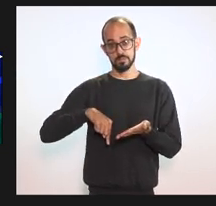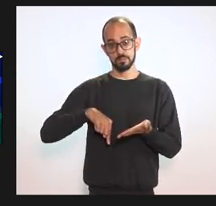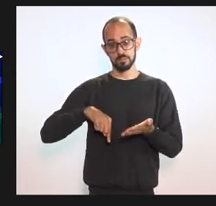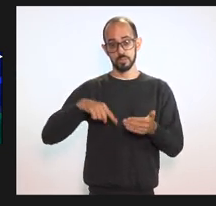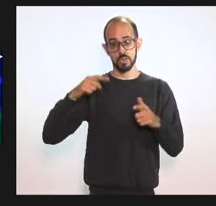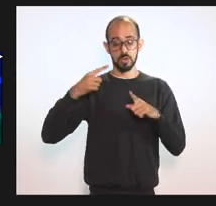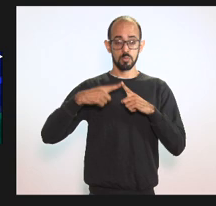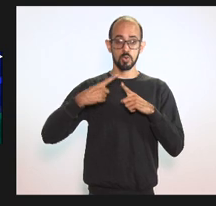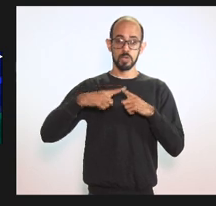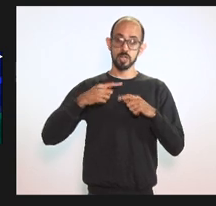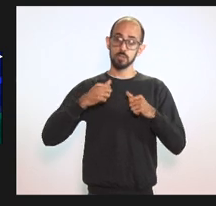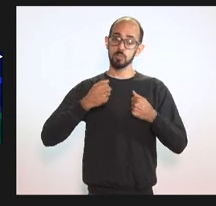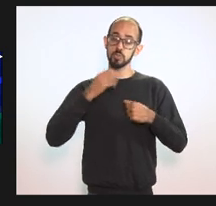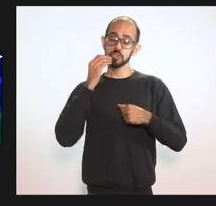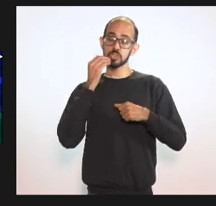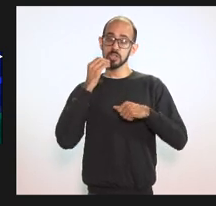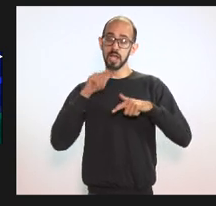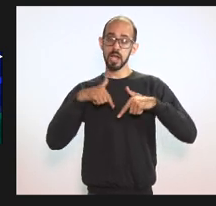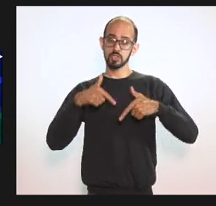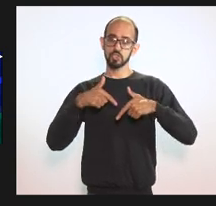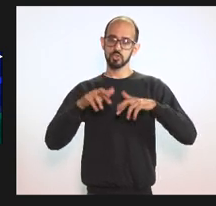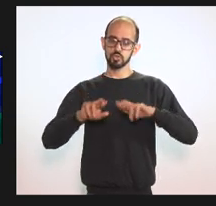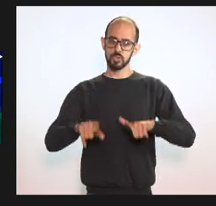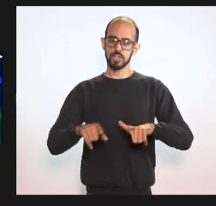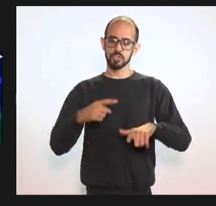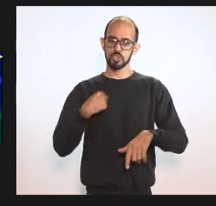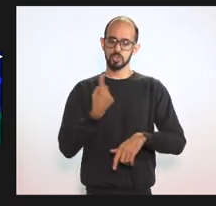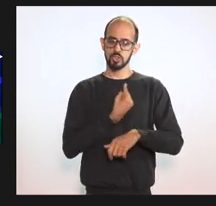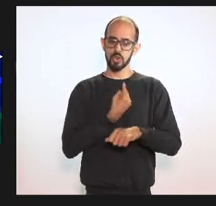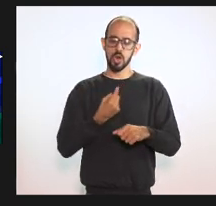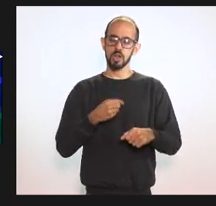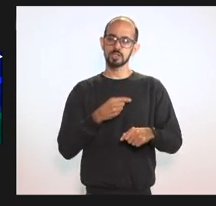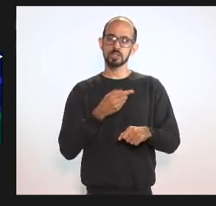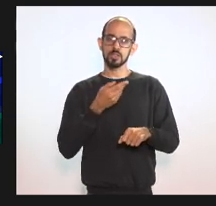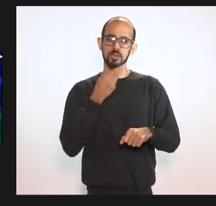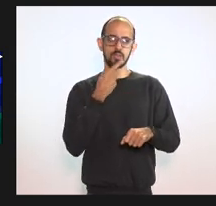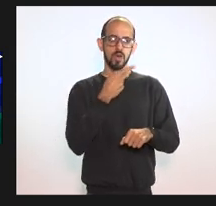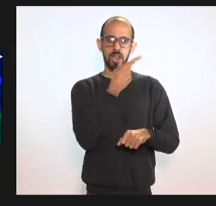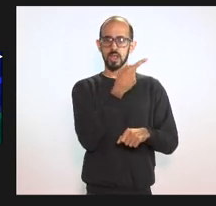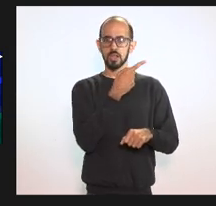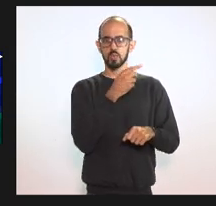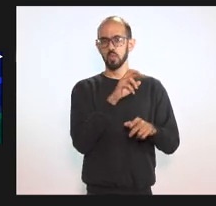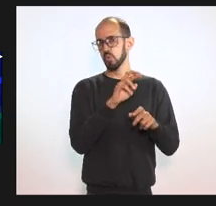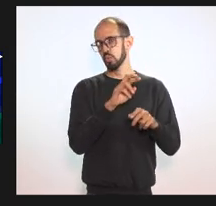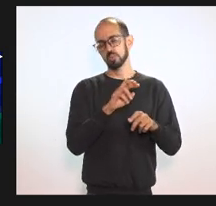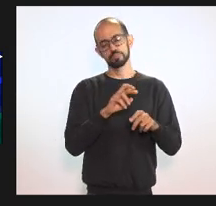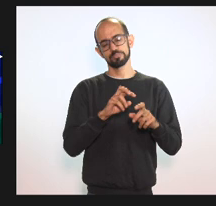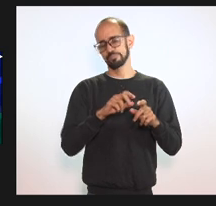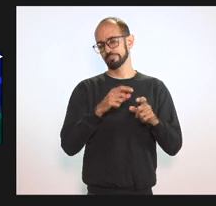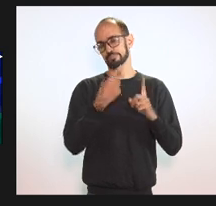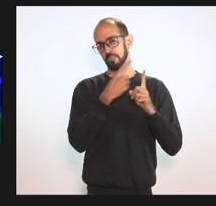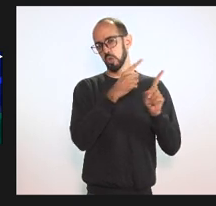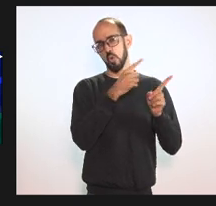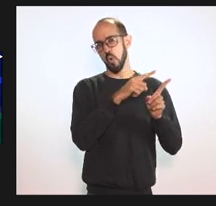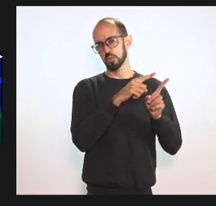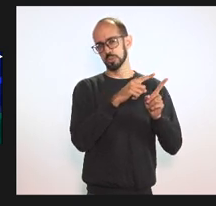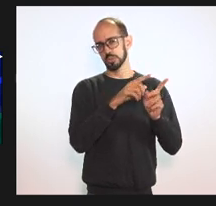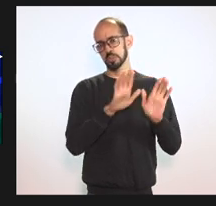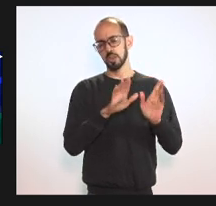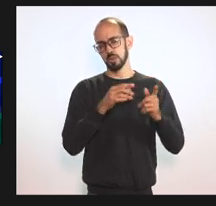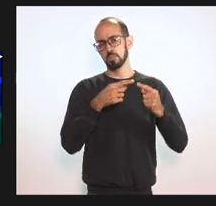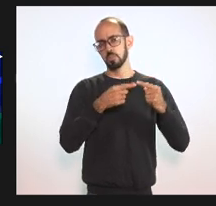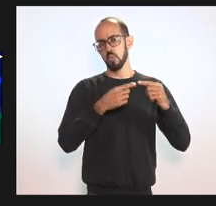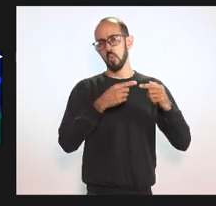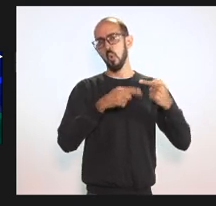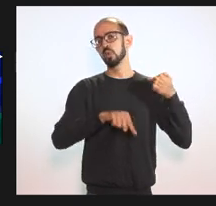agido de outra forma e nós estaríamos criticando de tudo quanto é jeito então mandar para